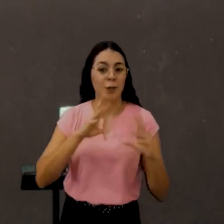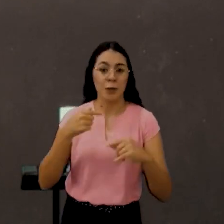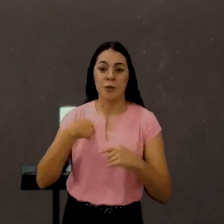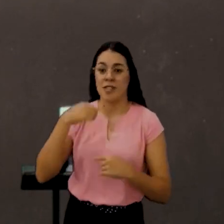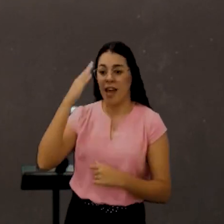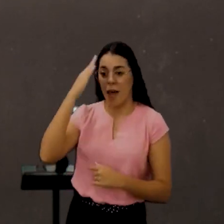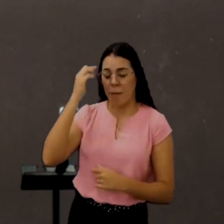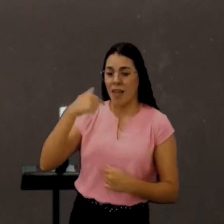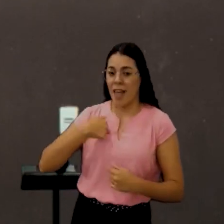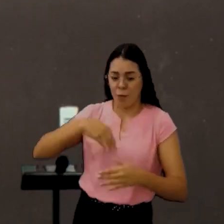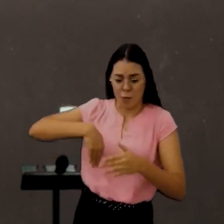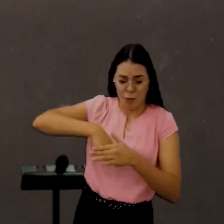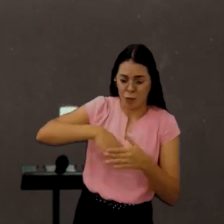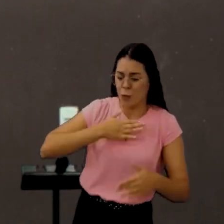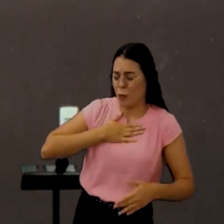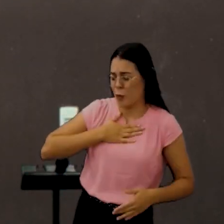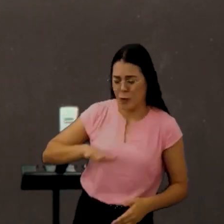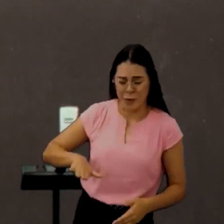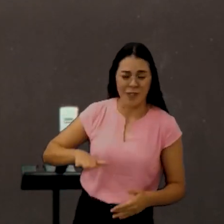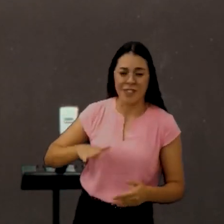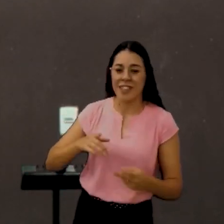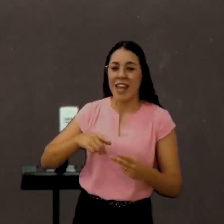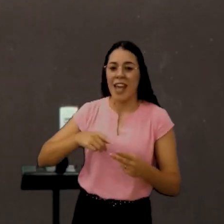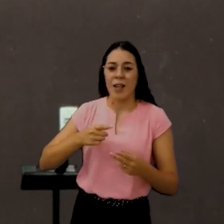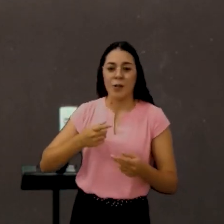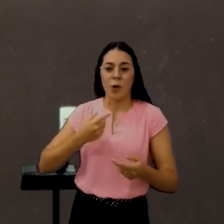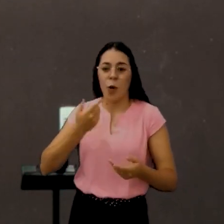sou jogador de futebol, não gosto muito de futebol,